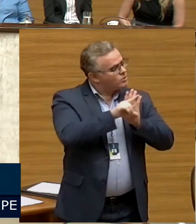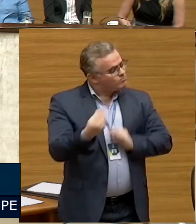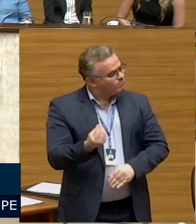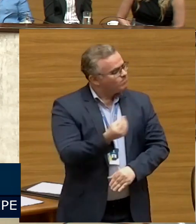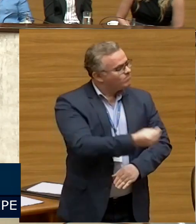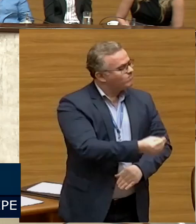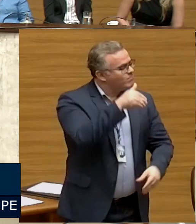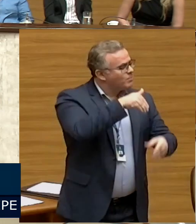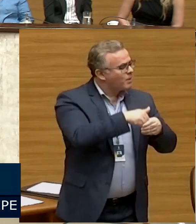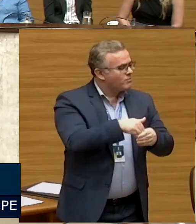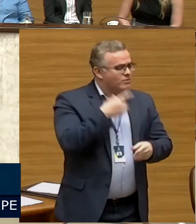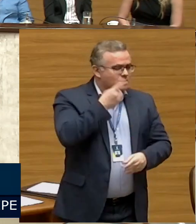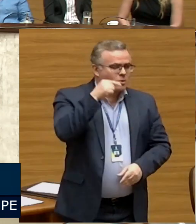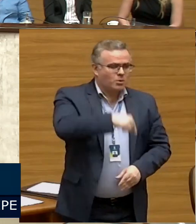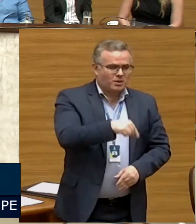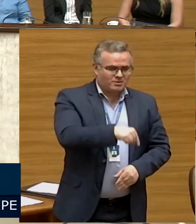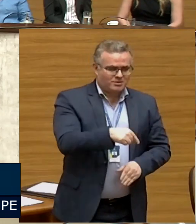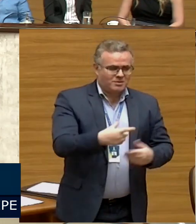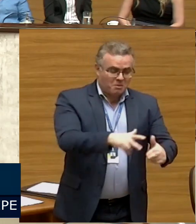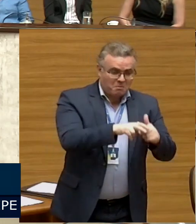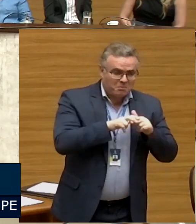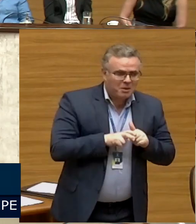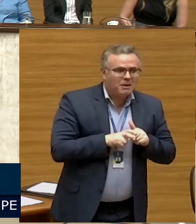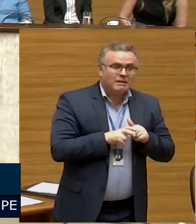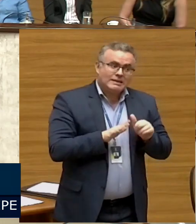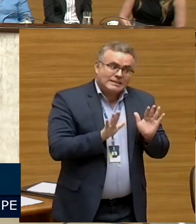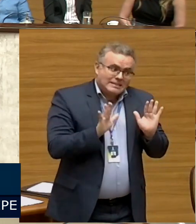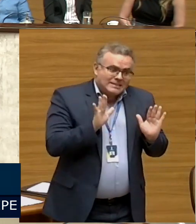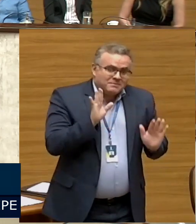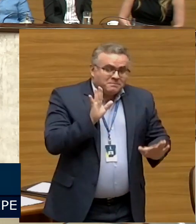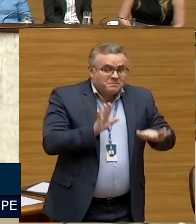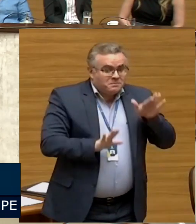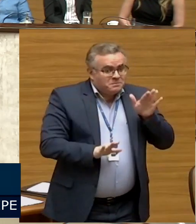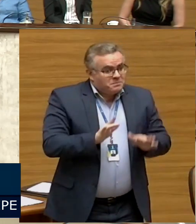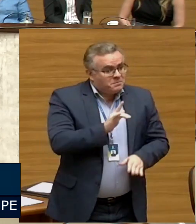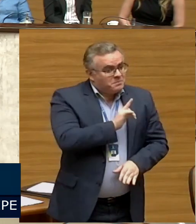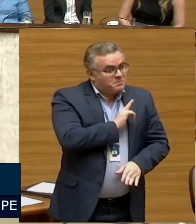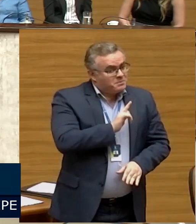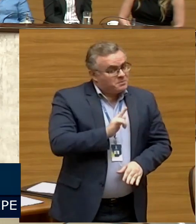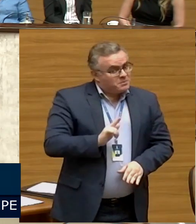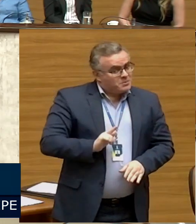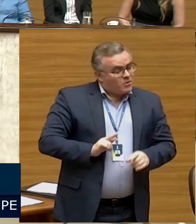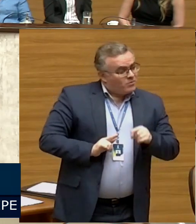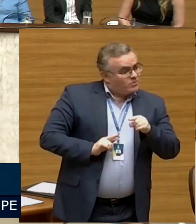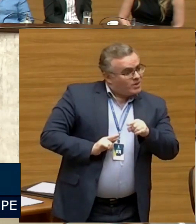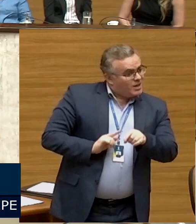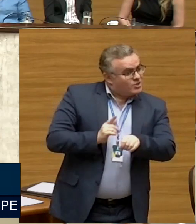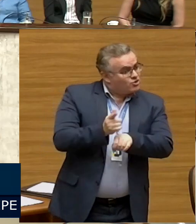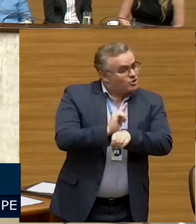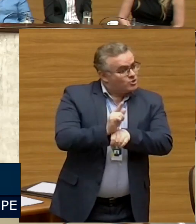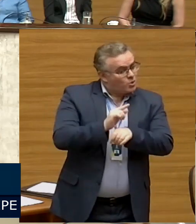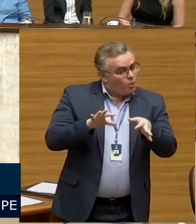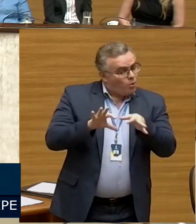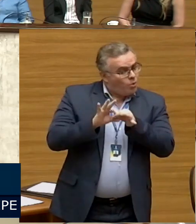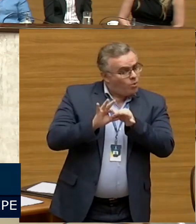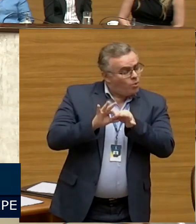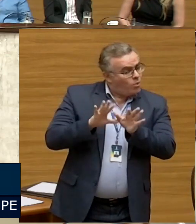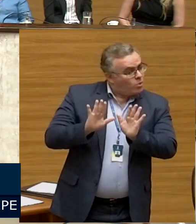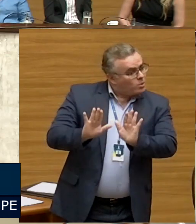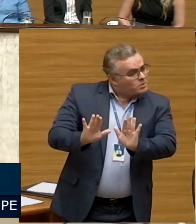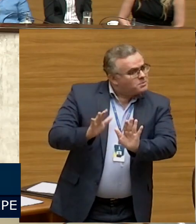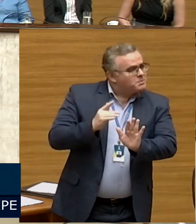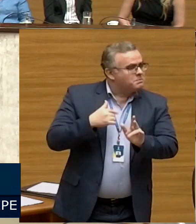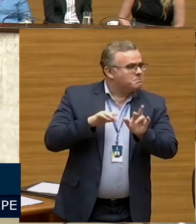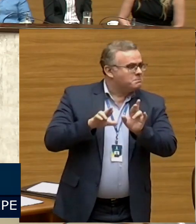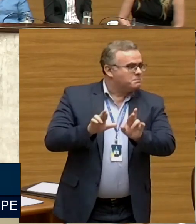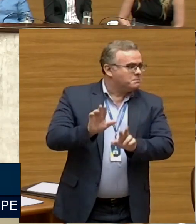depende muito, né, mais da vontade, né, dos gestores, né, do governador, do que em si